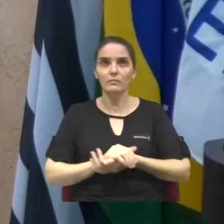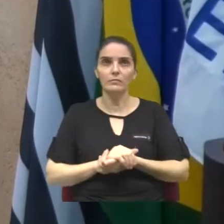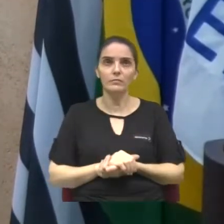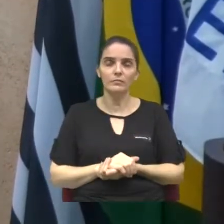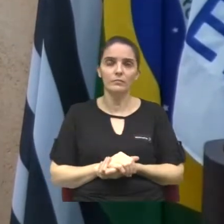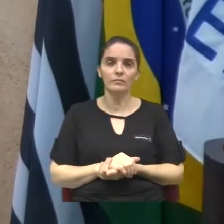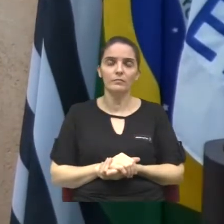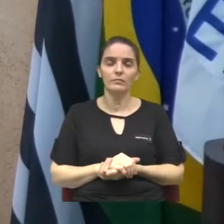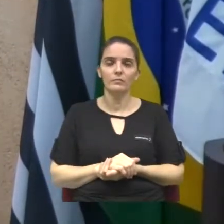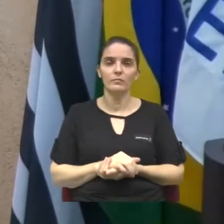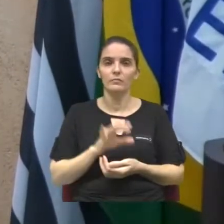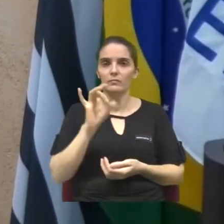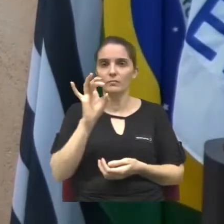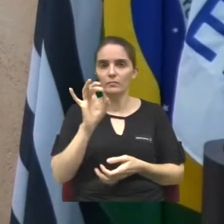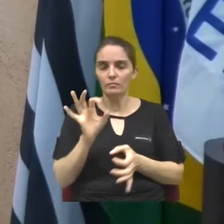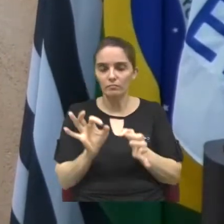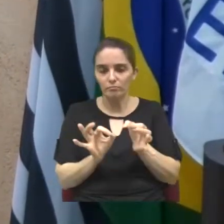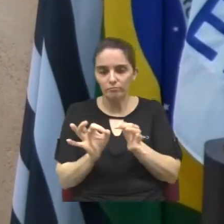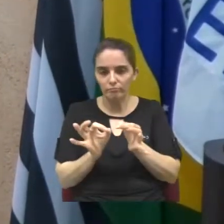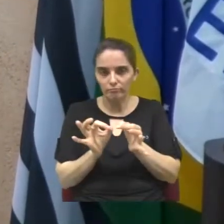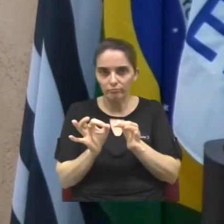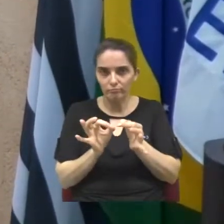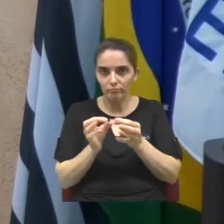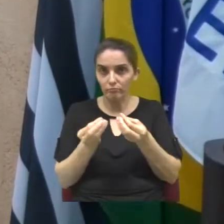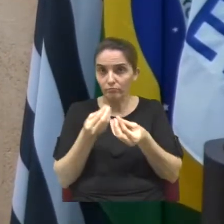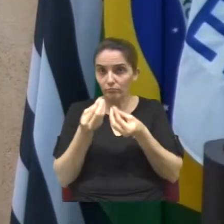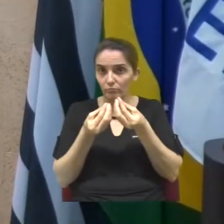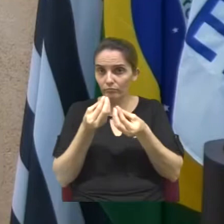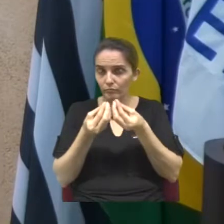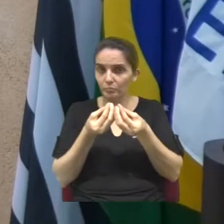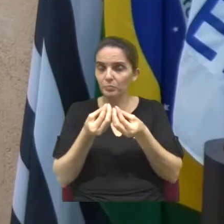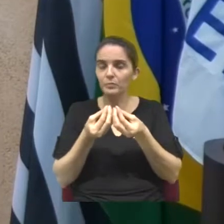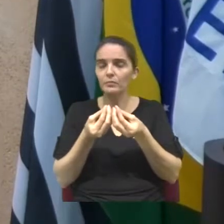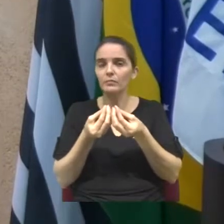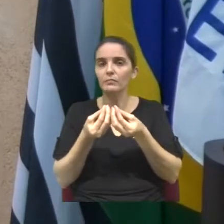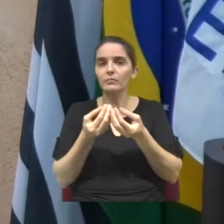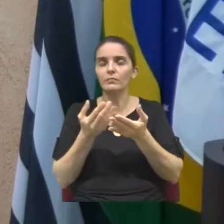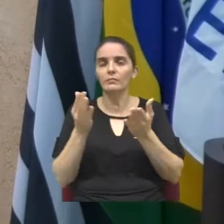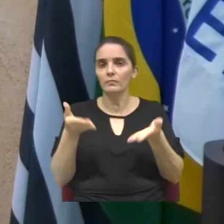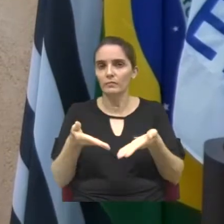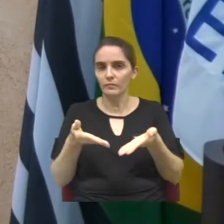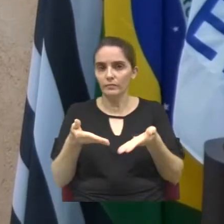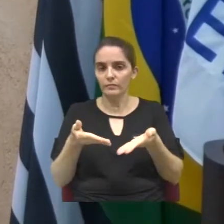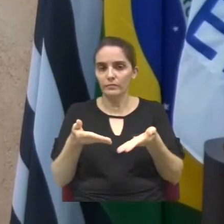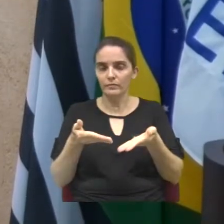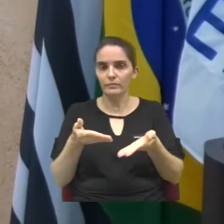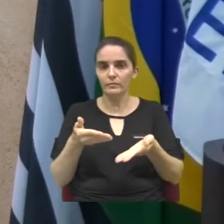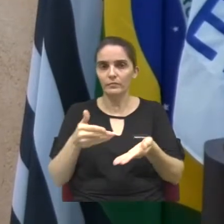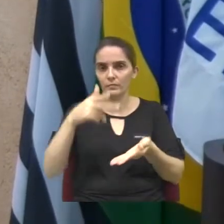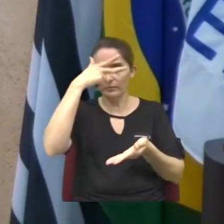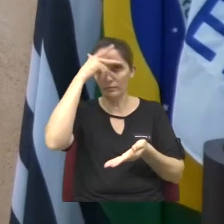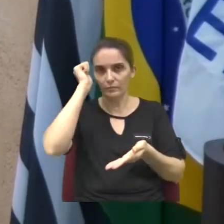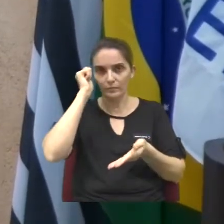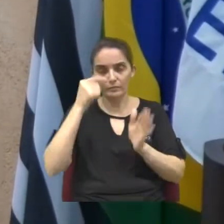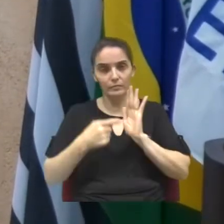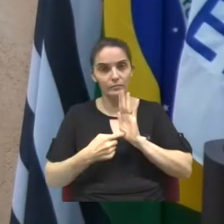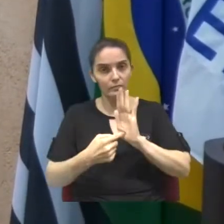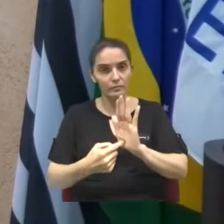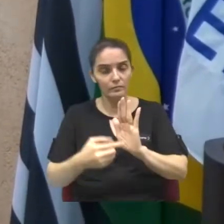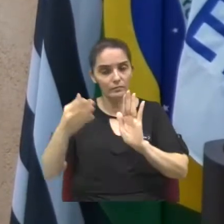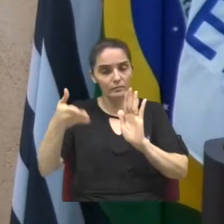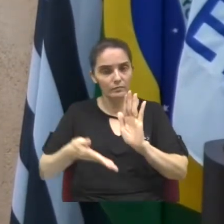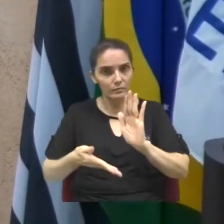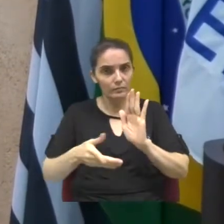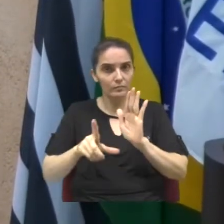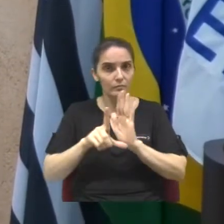repetindo. É apenas uma forma aqui proposta pelo Executivo para que agora